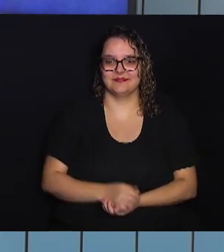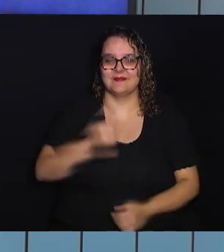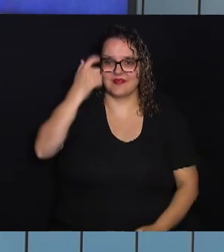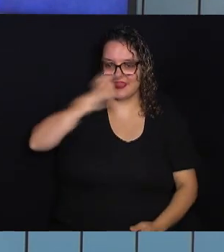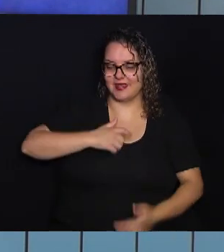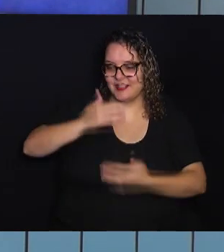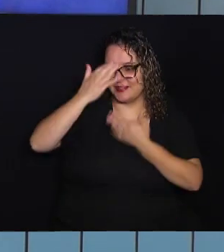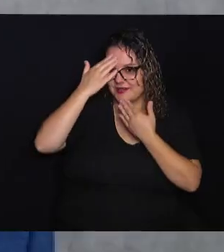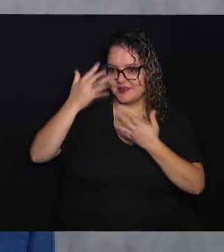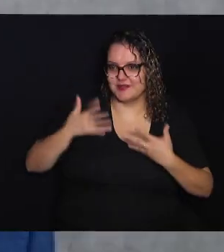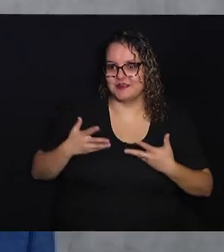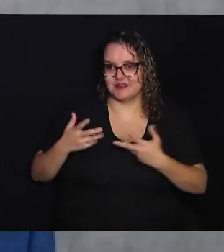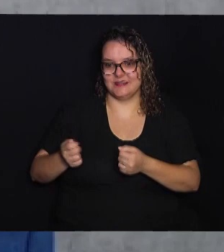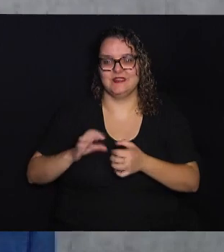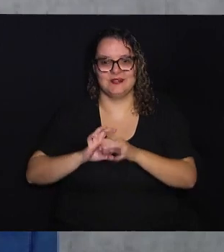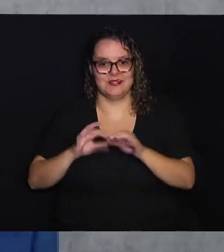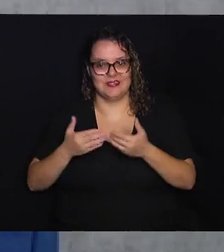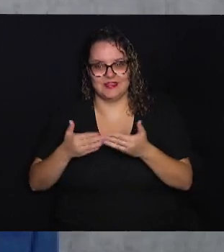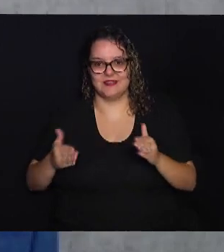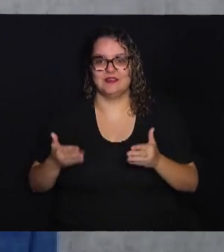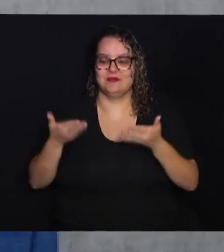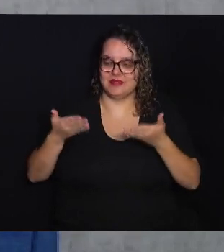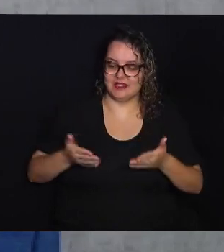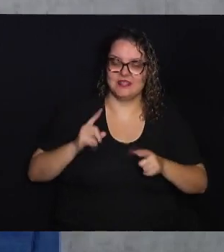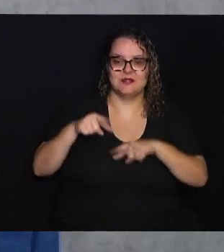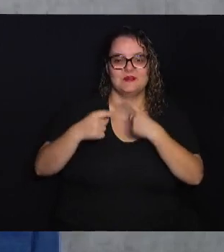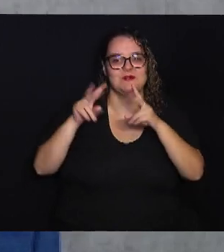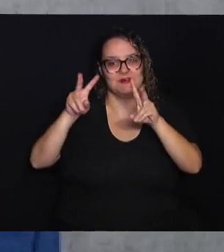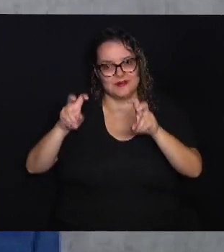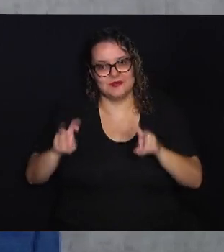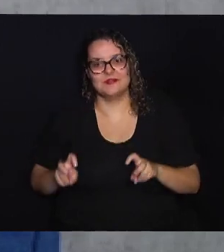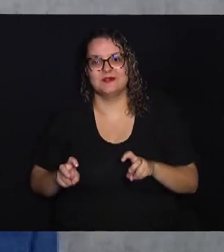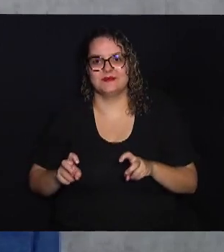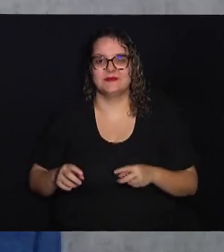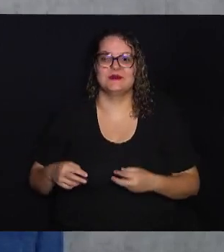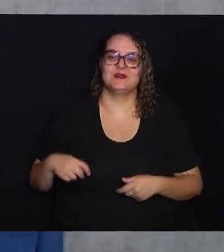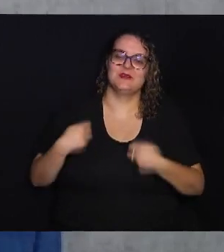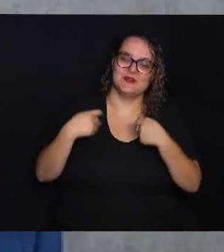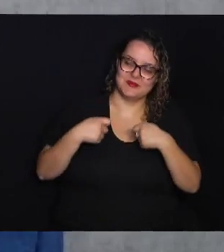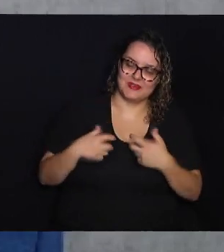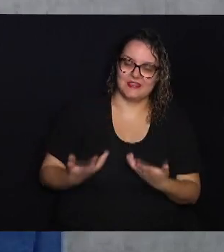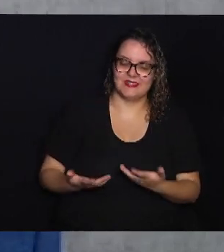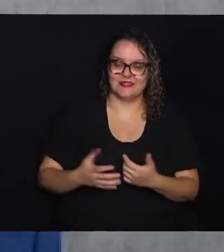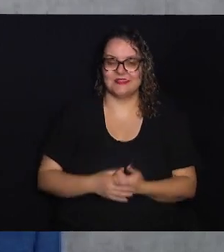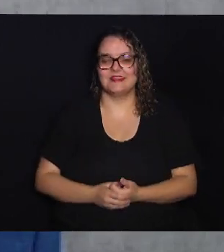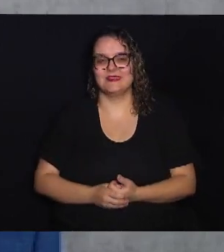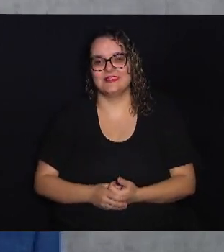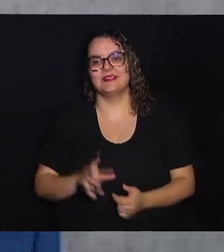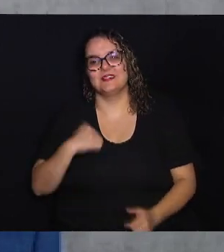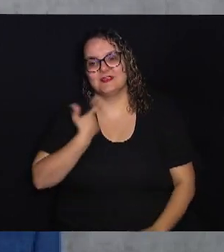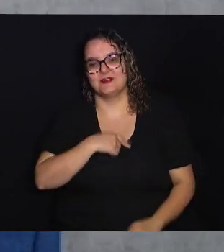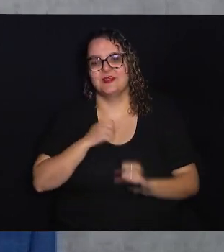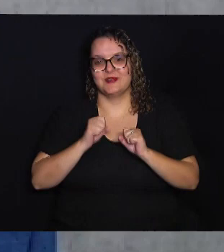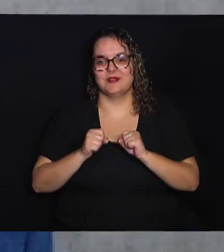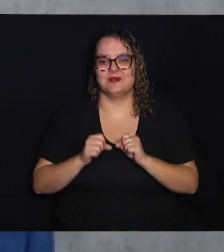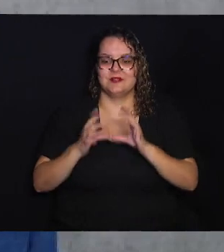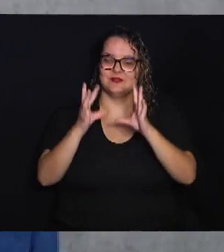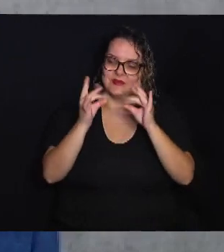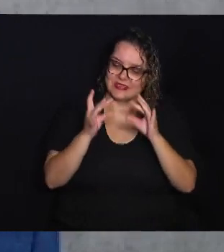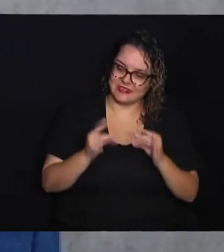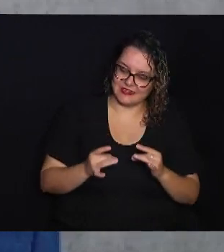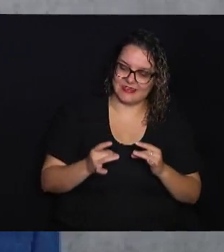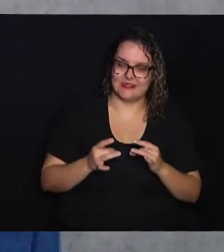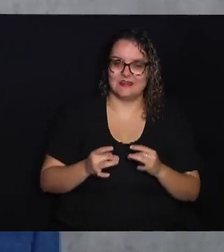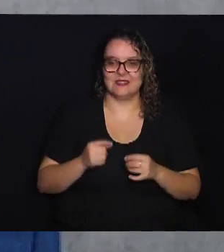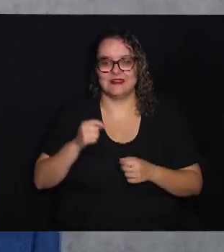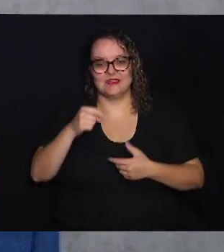possibilidade. Daí eu que agradeço aí o convite, estou à disposição também para esse e outros temas que forem necessários e que a